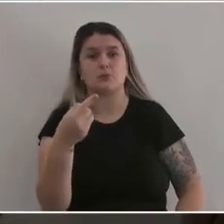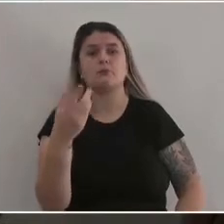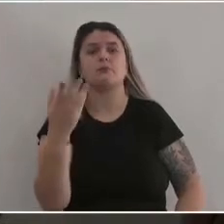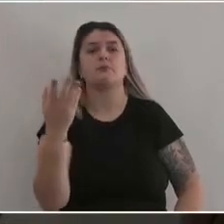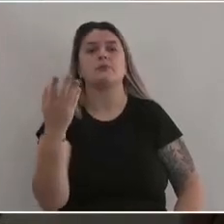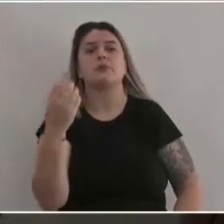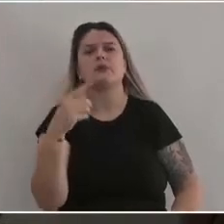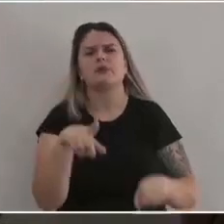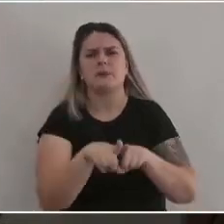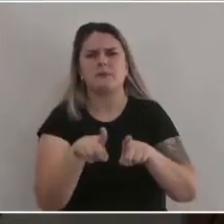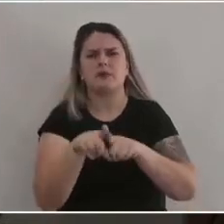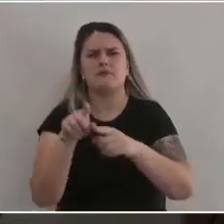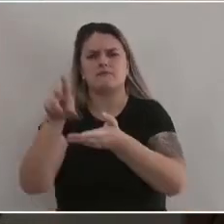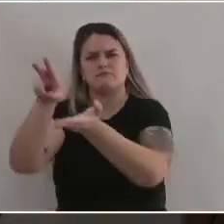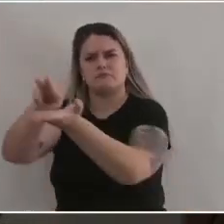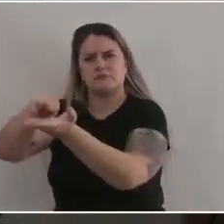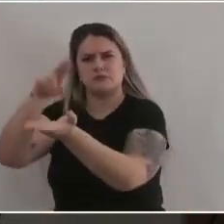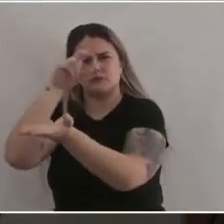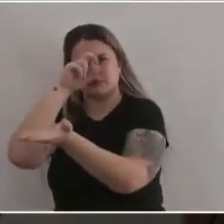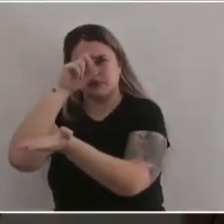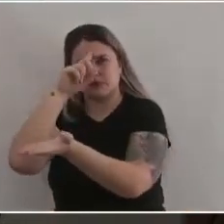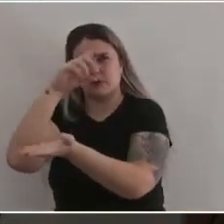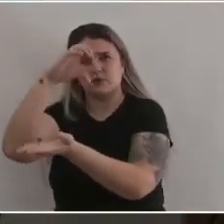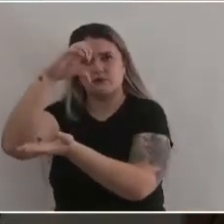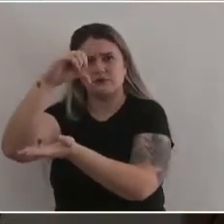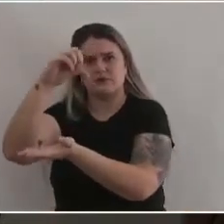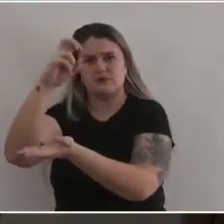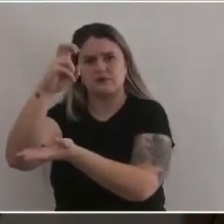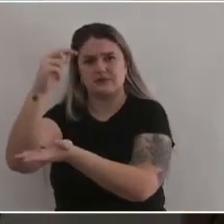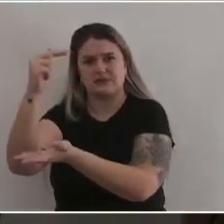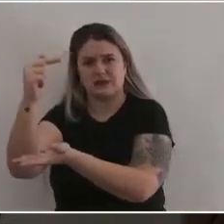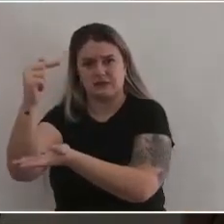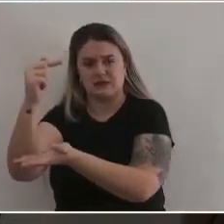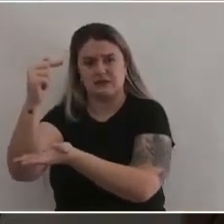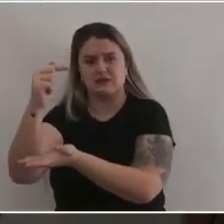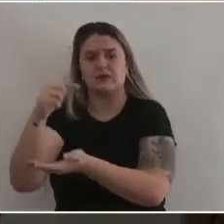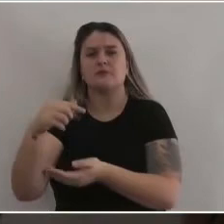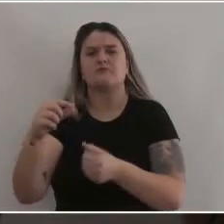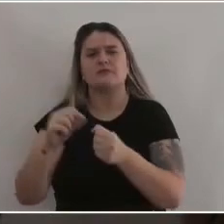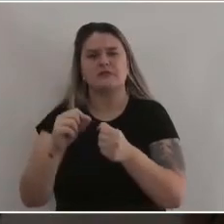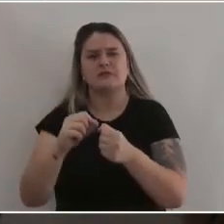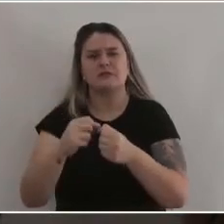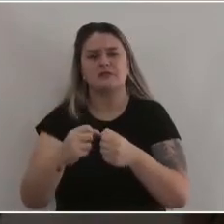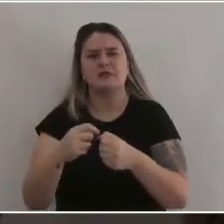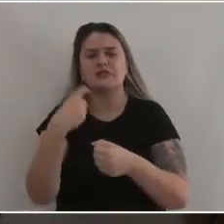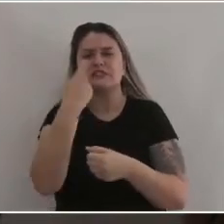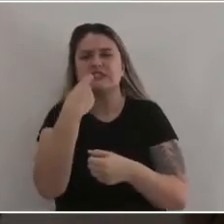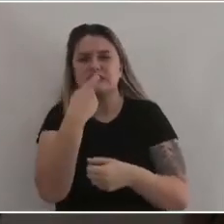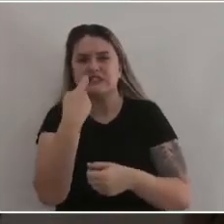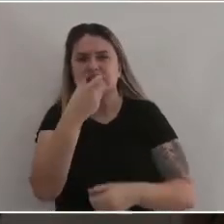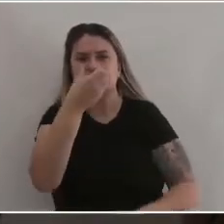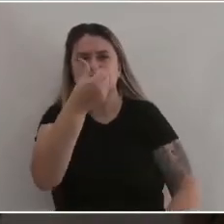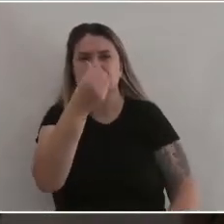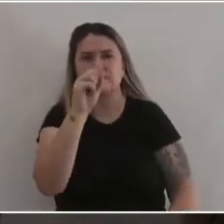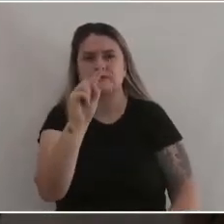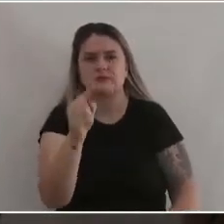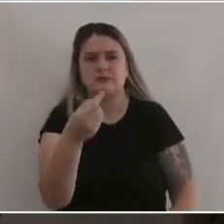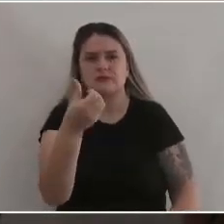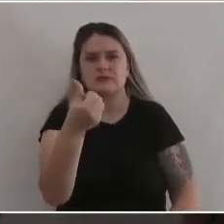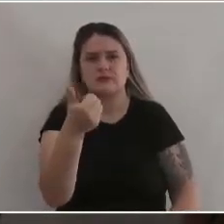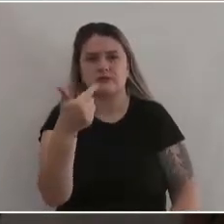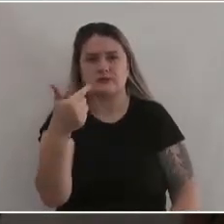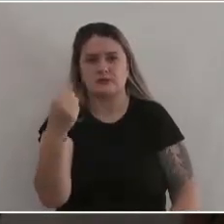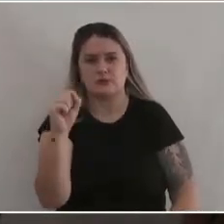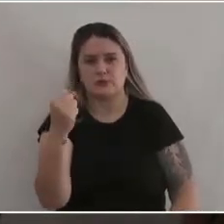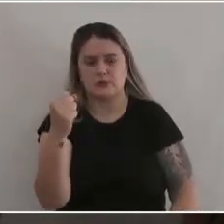51.974, internamentos foram 957, procedimentos de saúde bucal foram